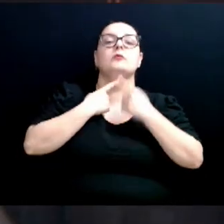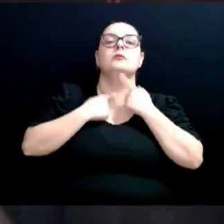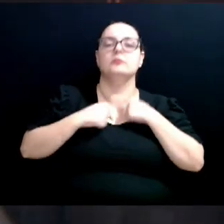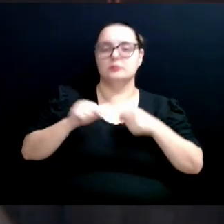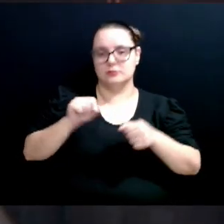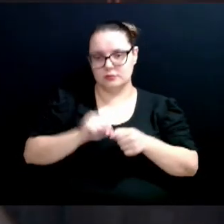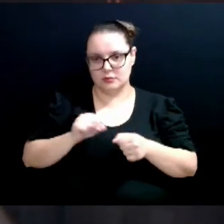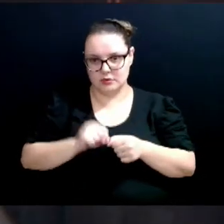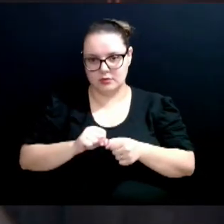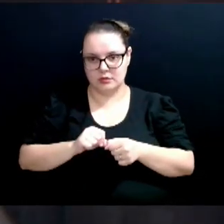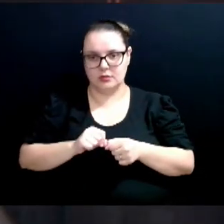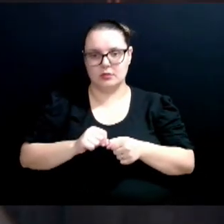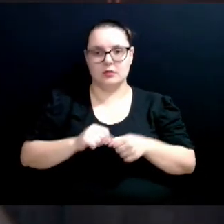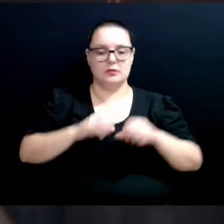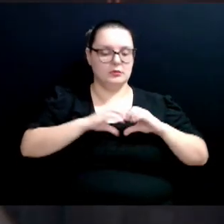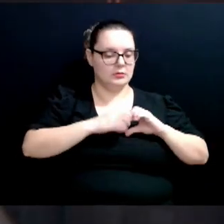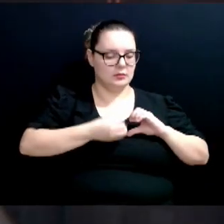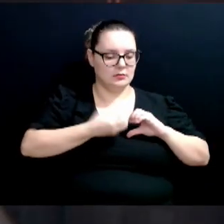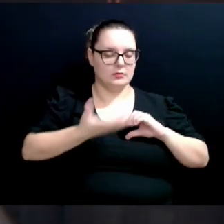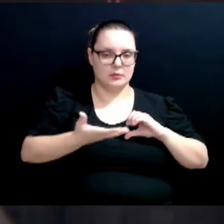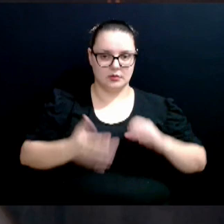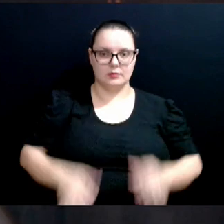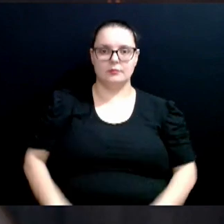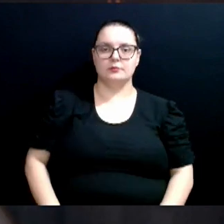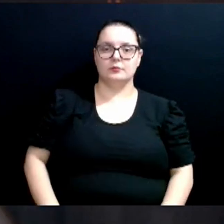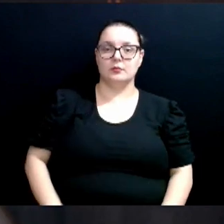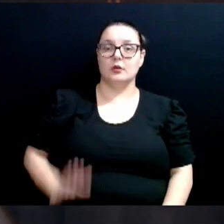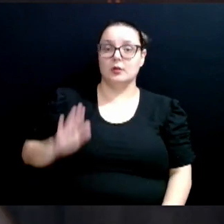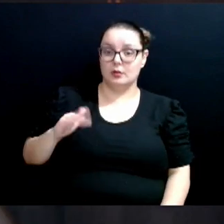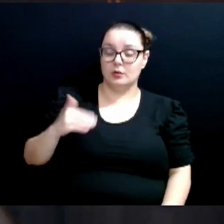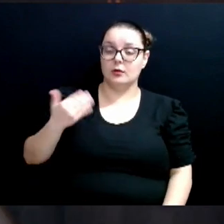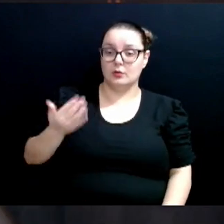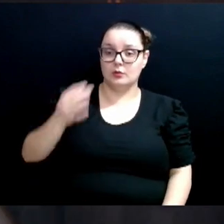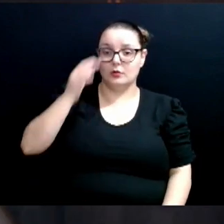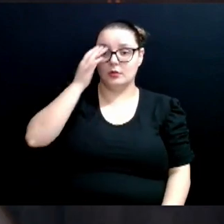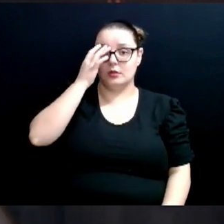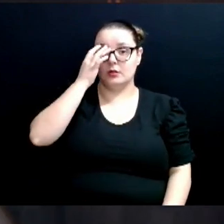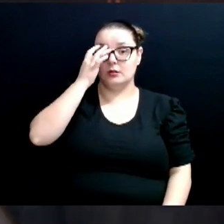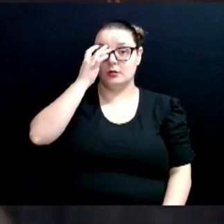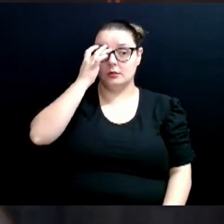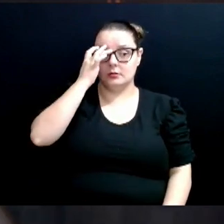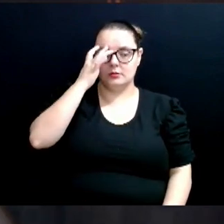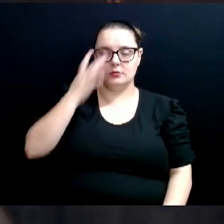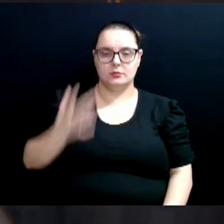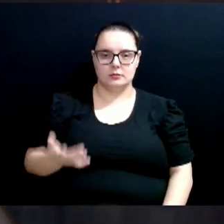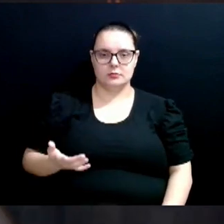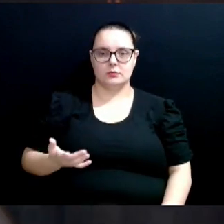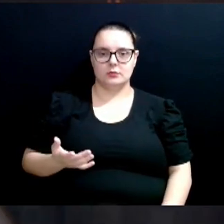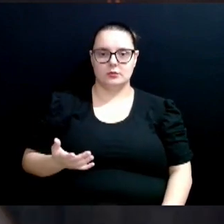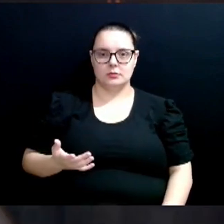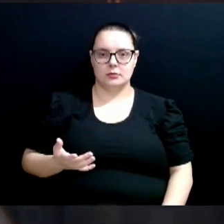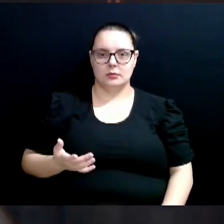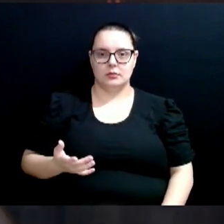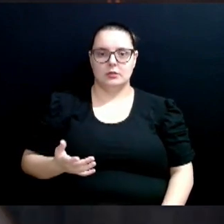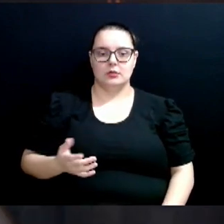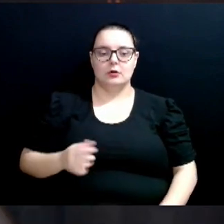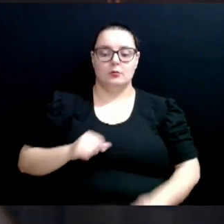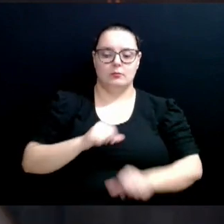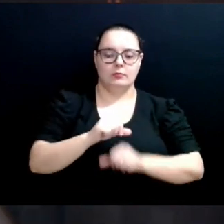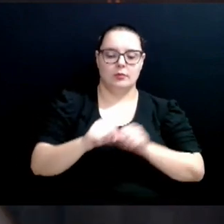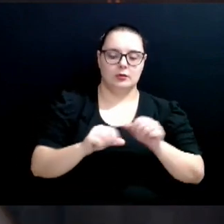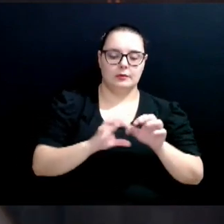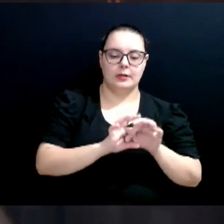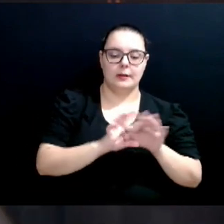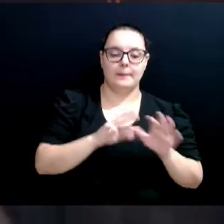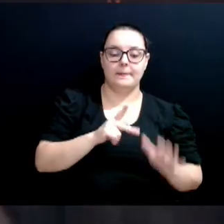do meu coração, né? Quando esse lugar vai para esse lugar da permissividade, em geral é uma coisa que eu